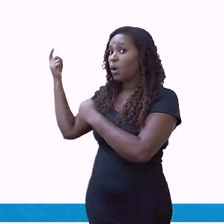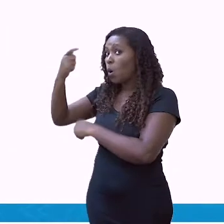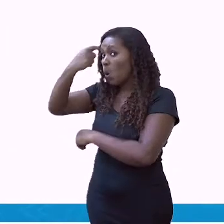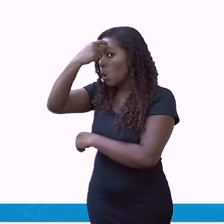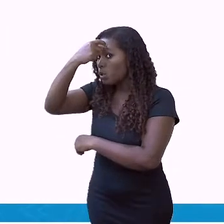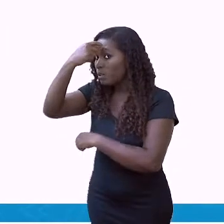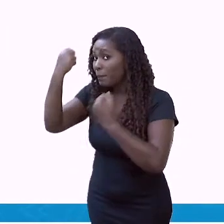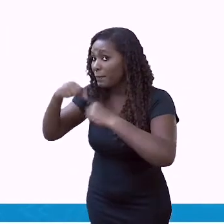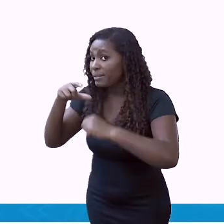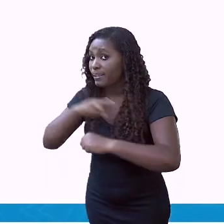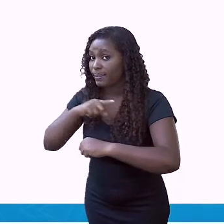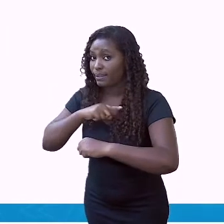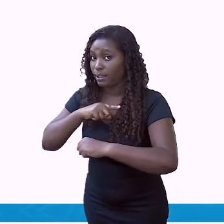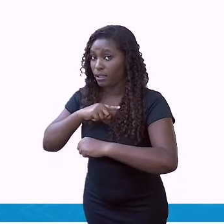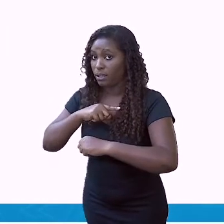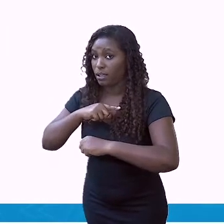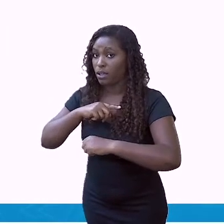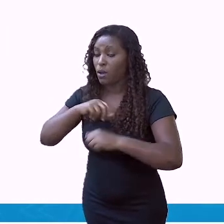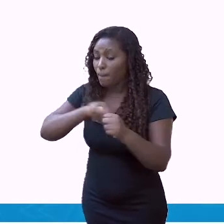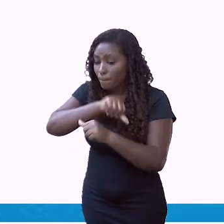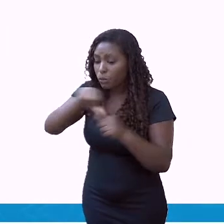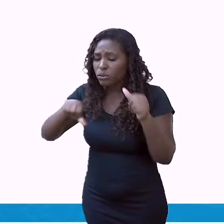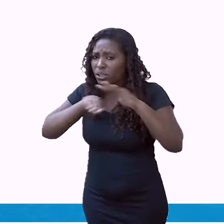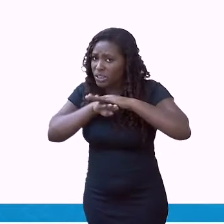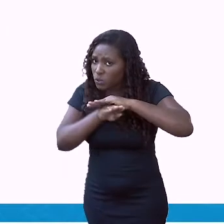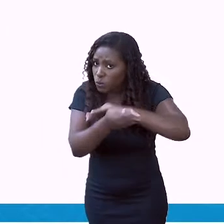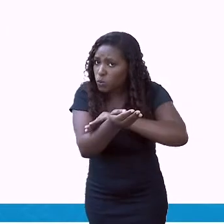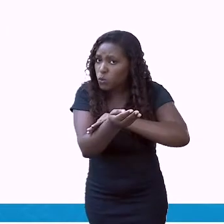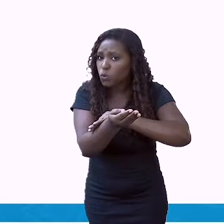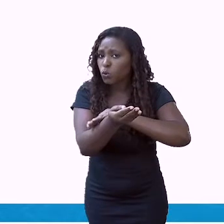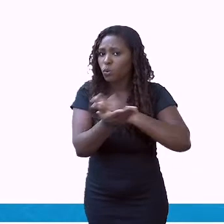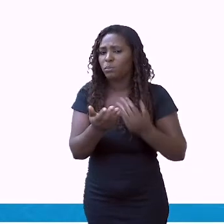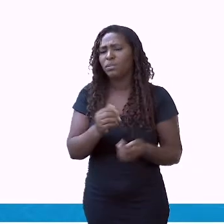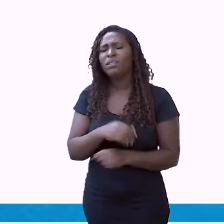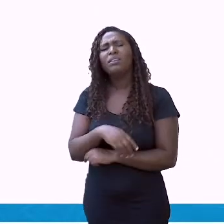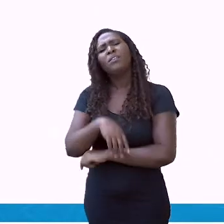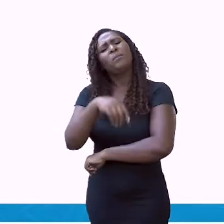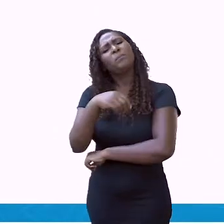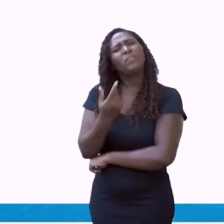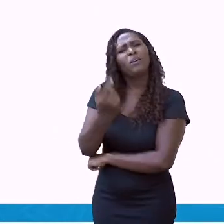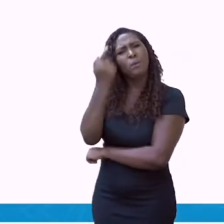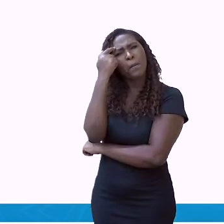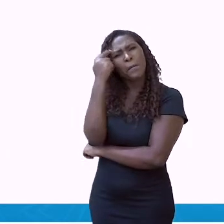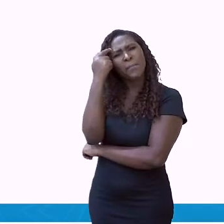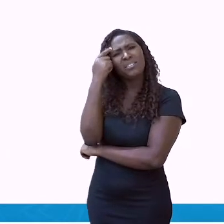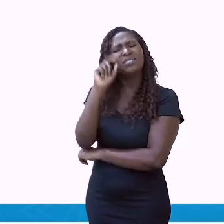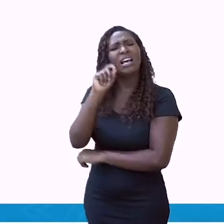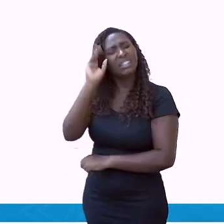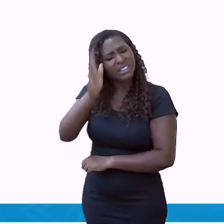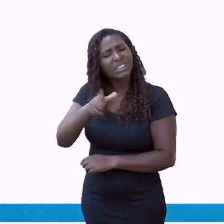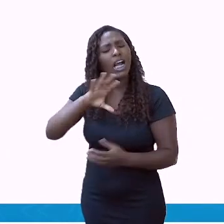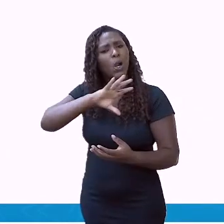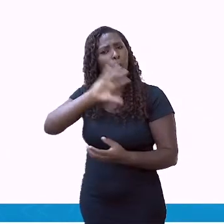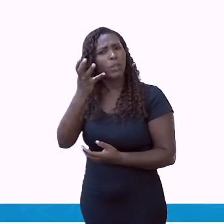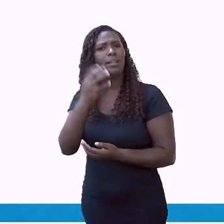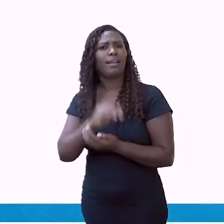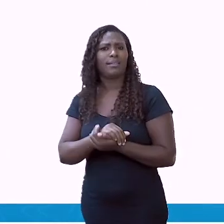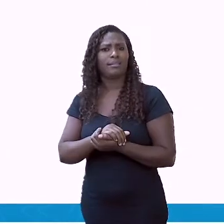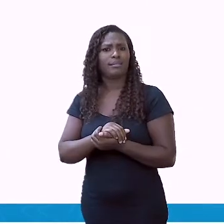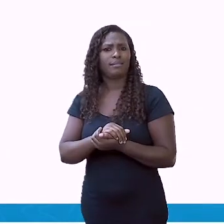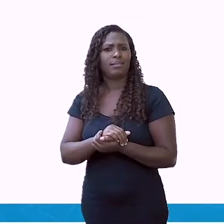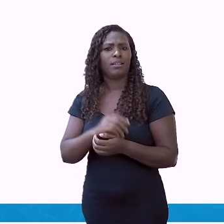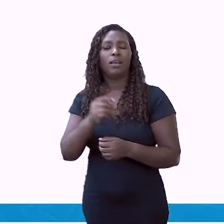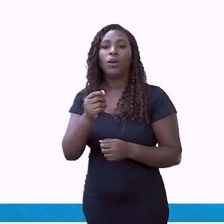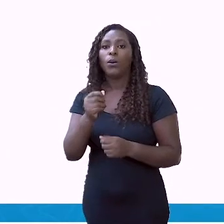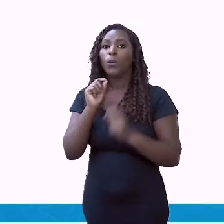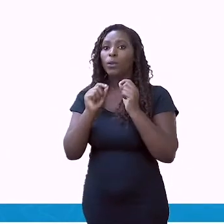acontecer? Para falar a verdade, vamos pensar um pouquinho? Isso já está acontecendo. Do ponto de vista